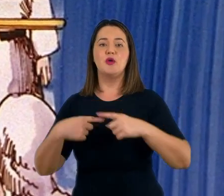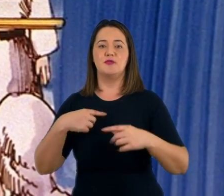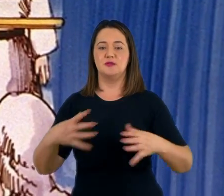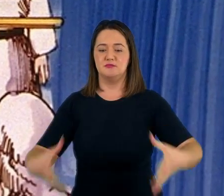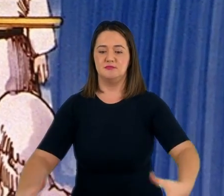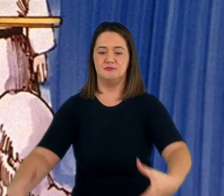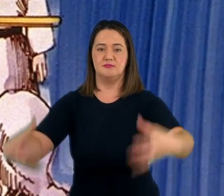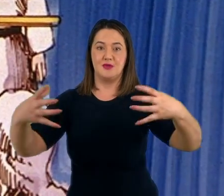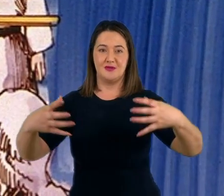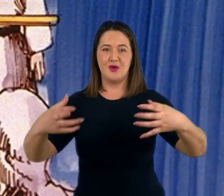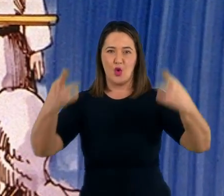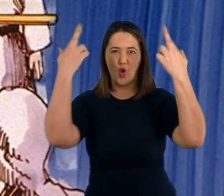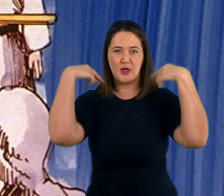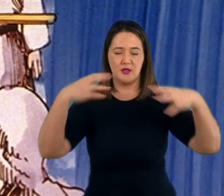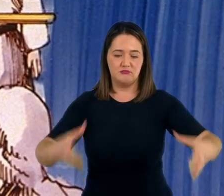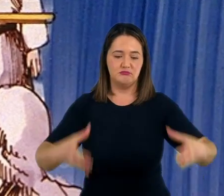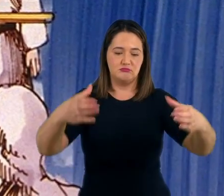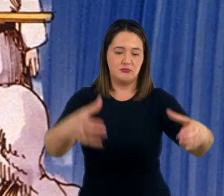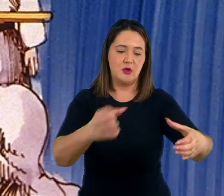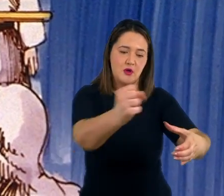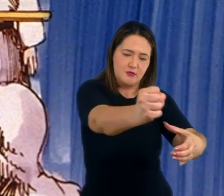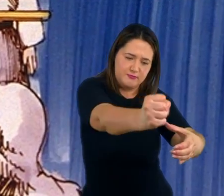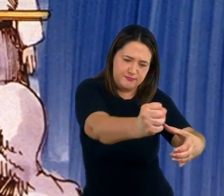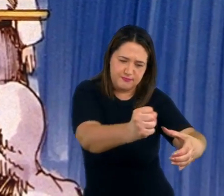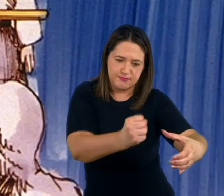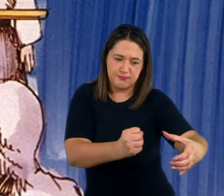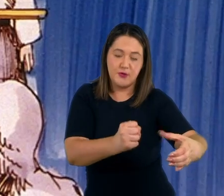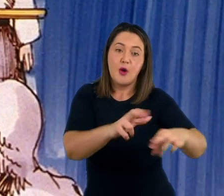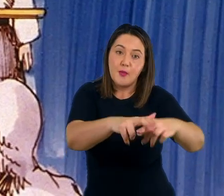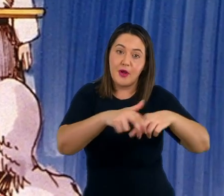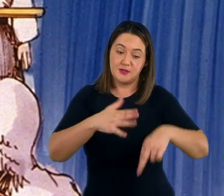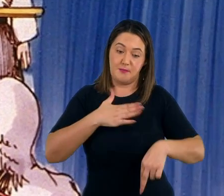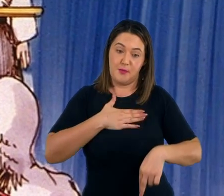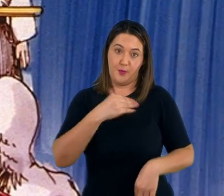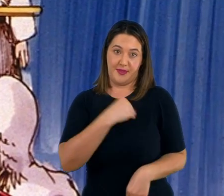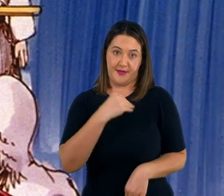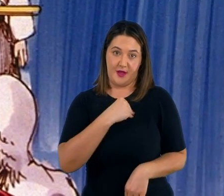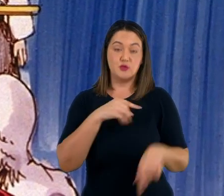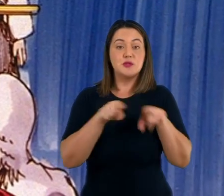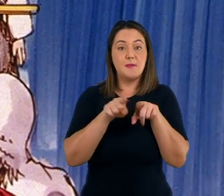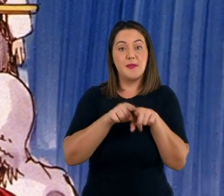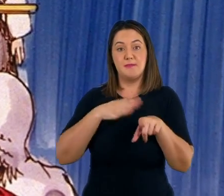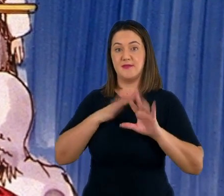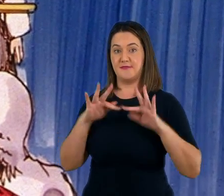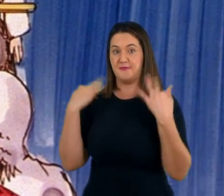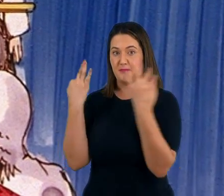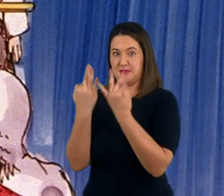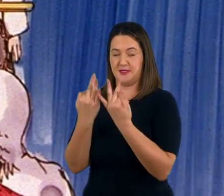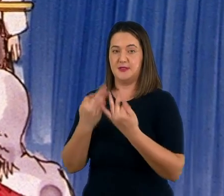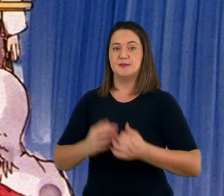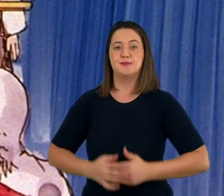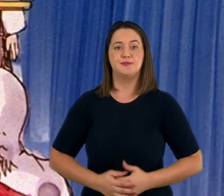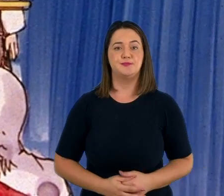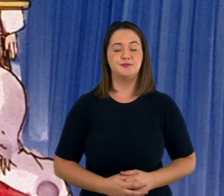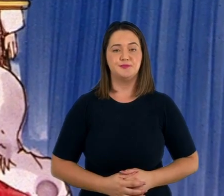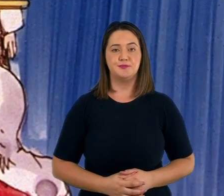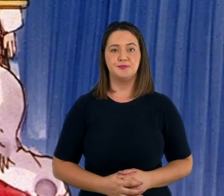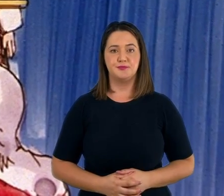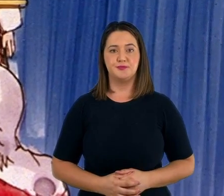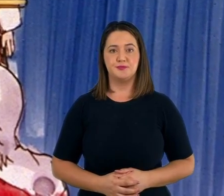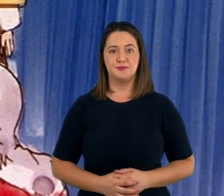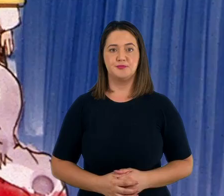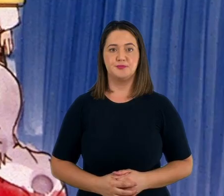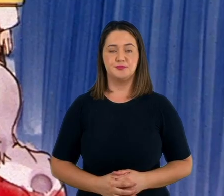sumo sacerdote oferecia um novilho como oferta pelo pecado dele mesmo e de sua própria família.